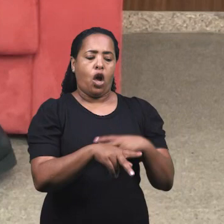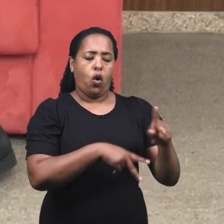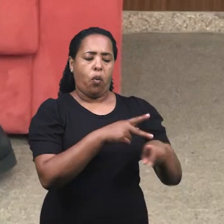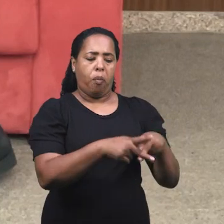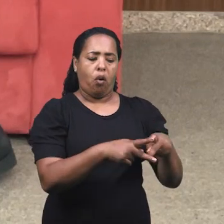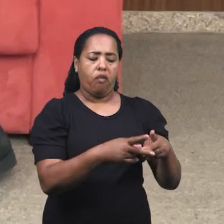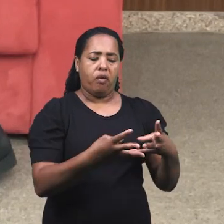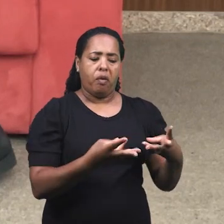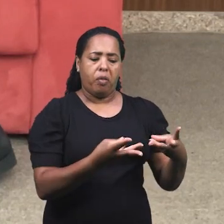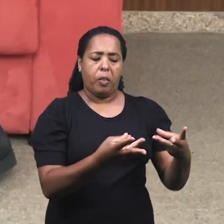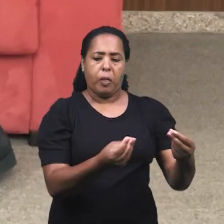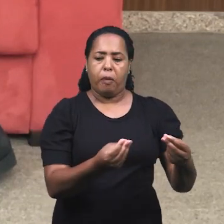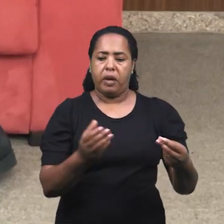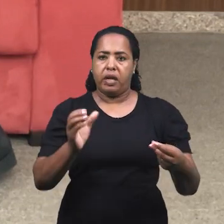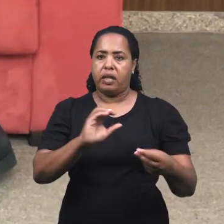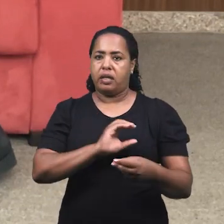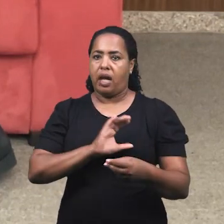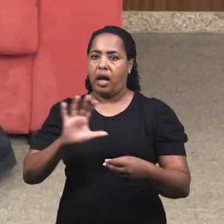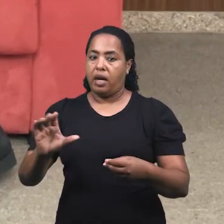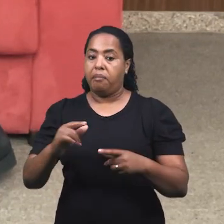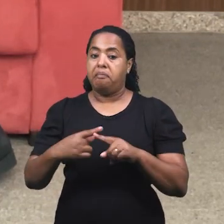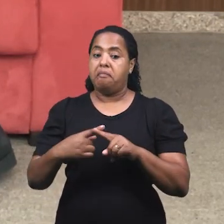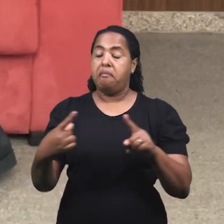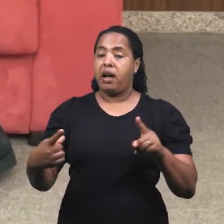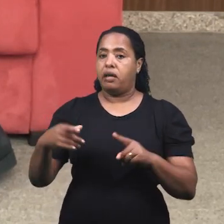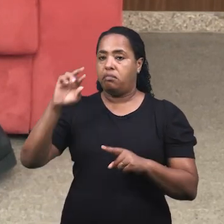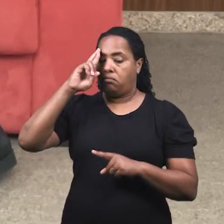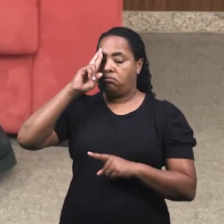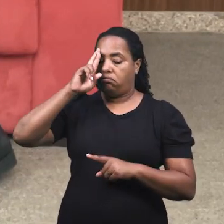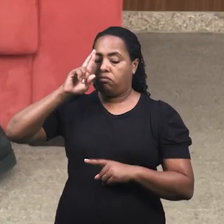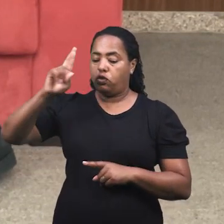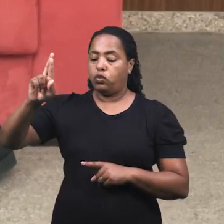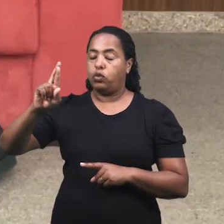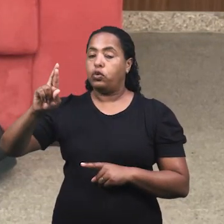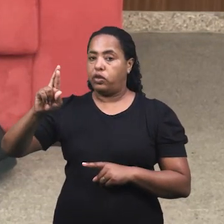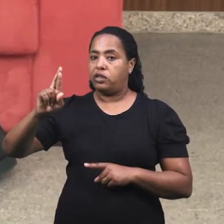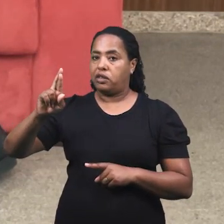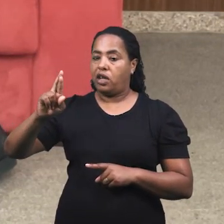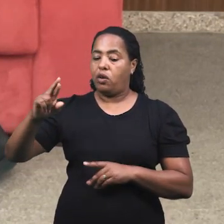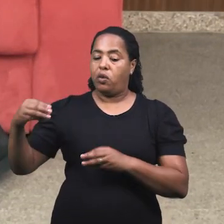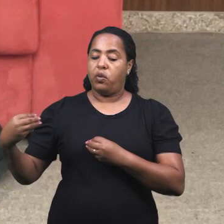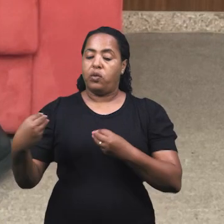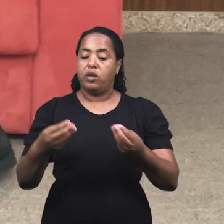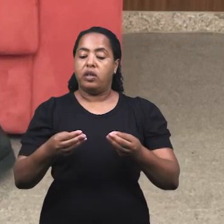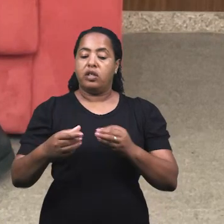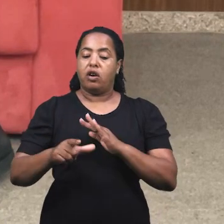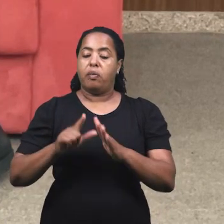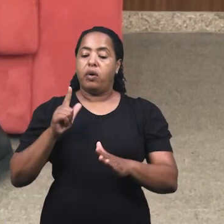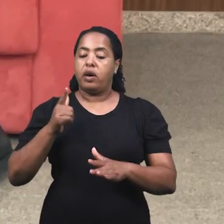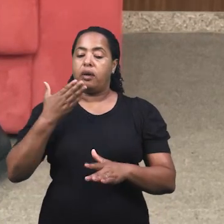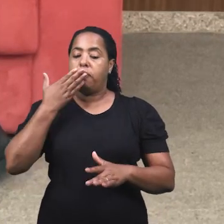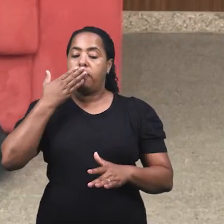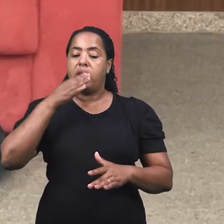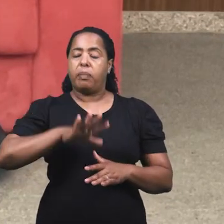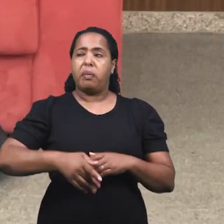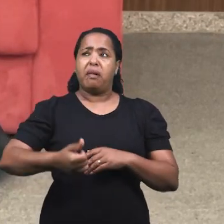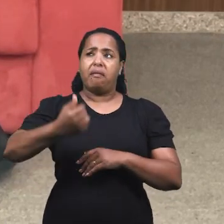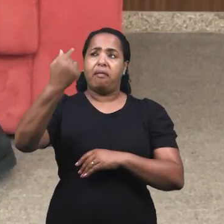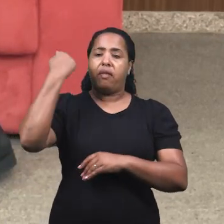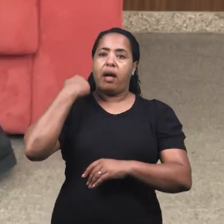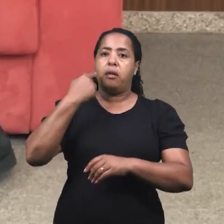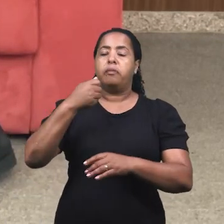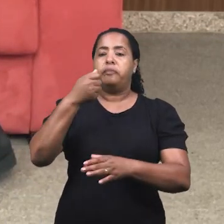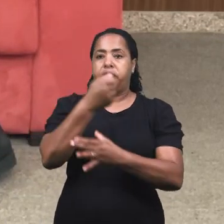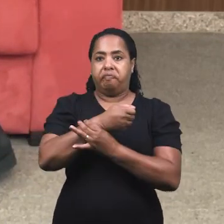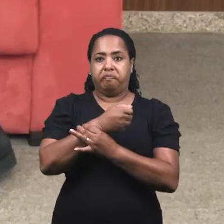Josué, o povo de Israel, eles não mereciam a terra, mas aprova ao Senhor conceder medida daquilo que foi prometido para o